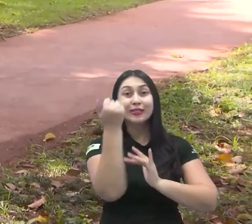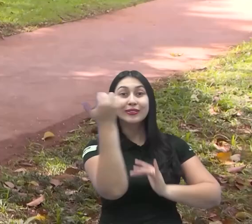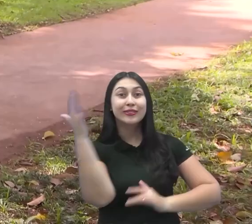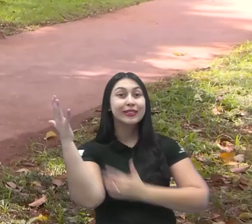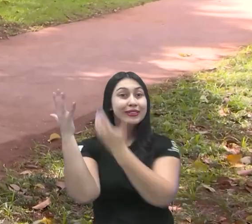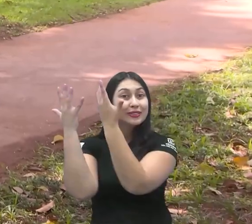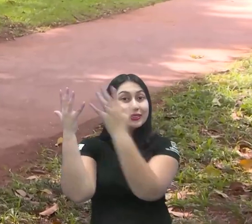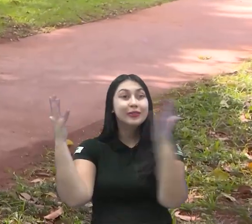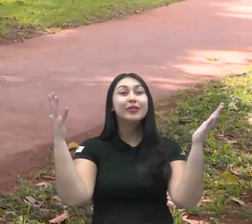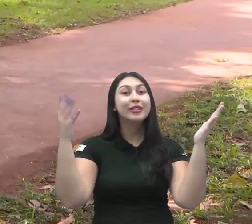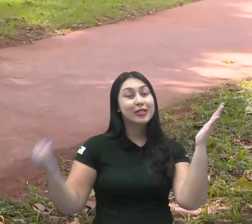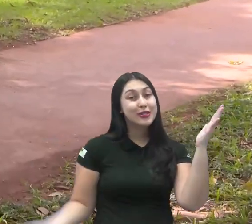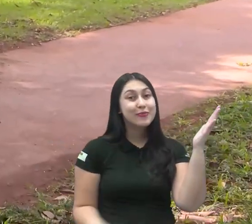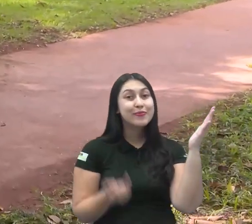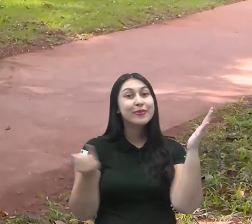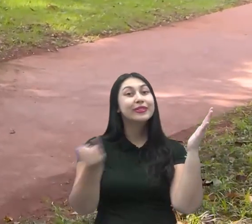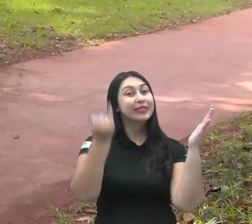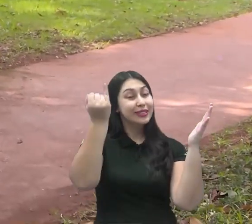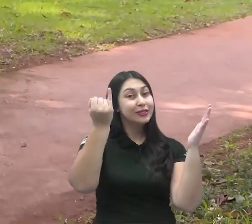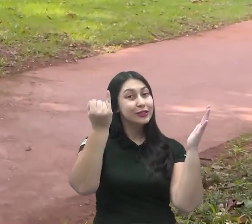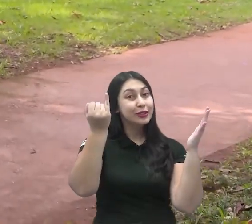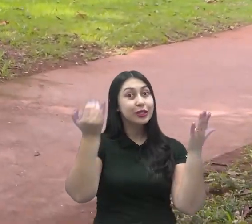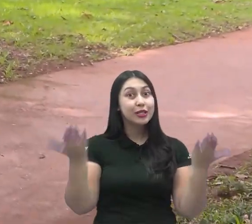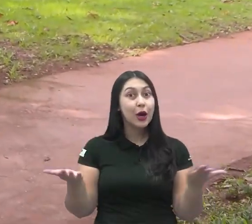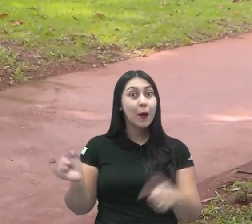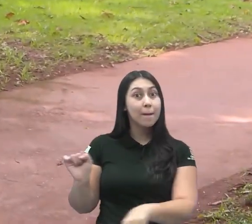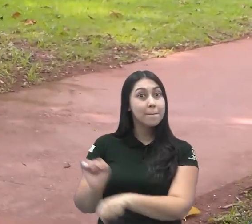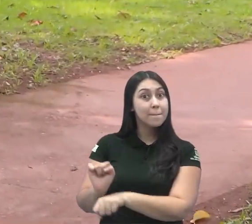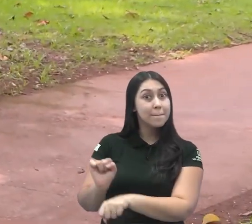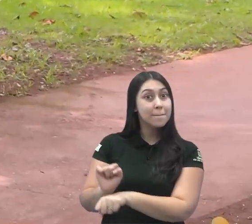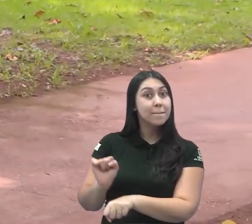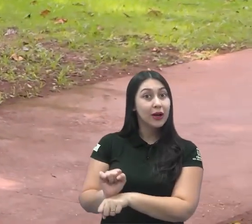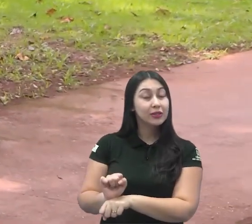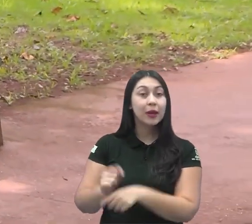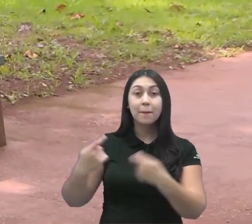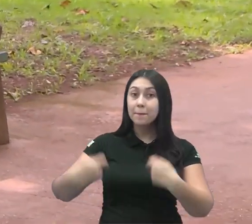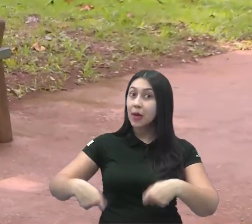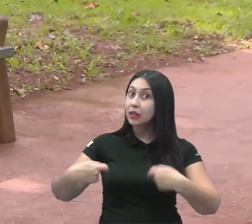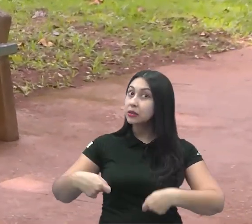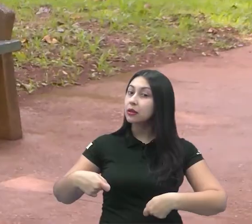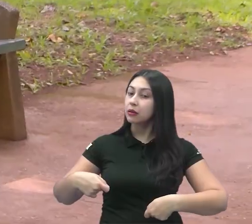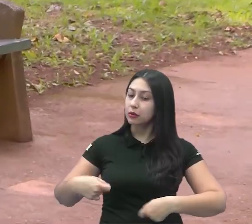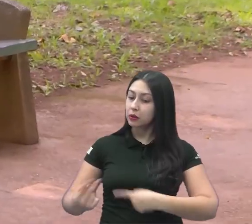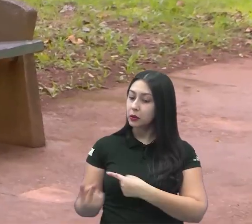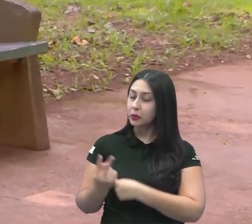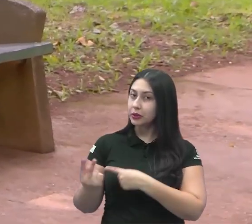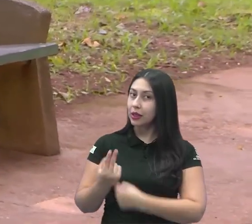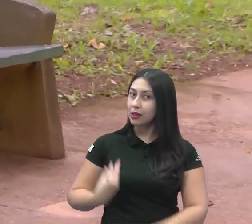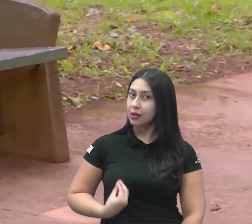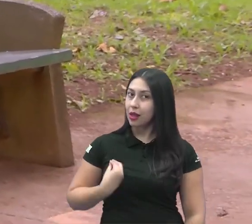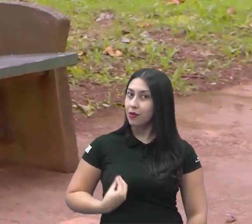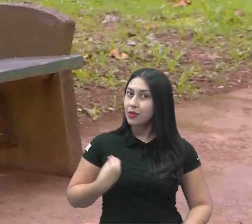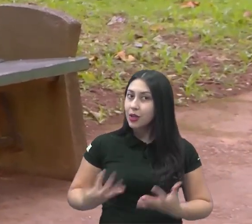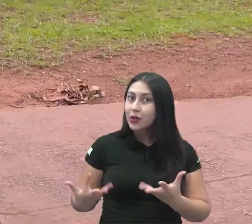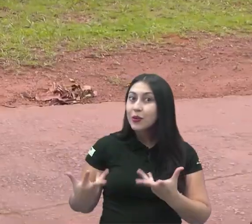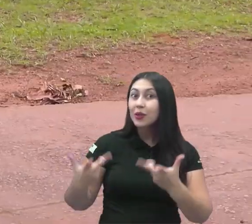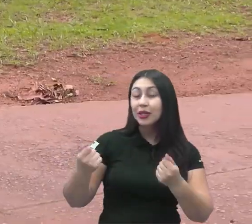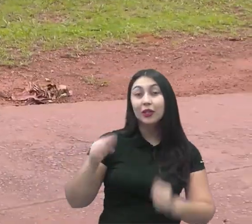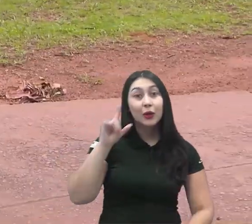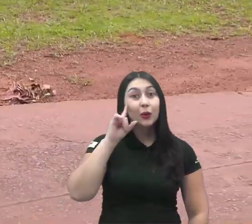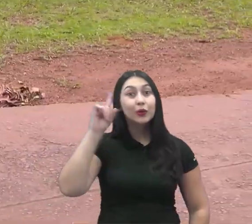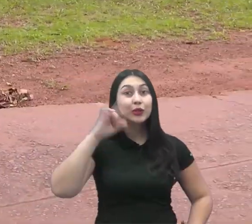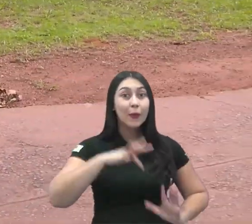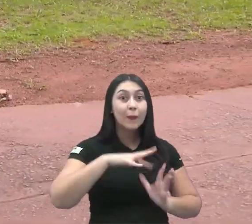com a natureza se torna uma necessidade. E essa pausa aqui passa a ser um cuidado com a qualidade de vida. O